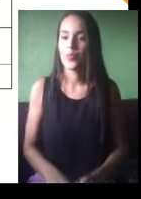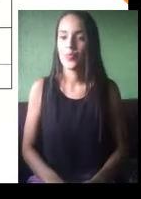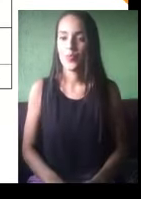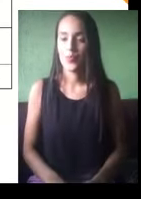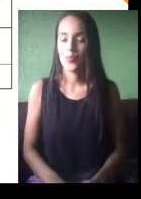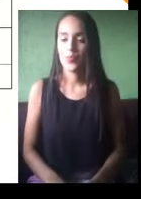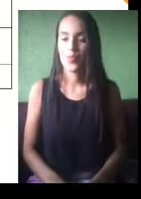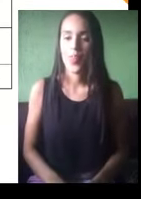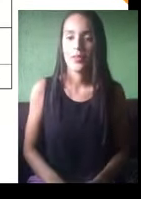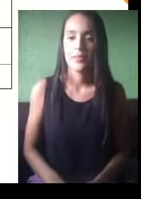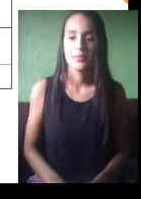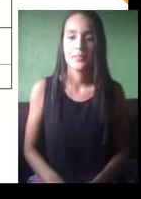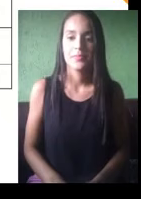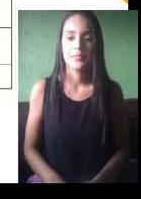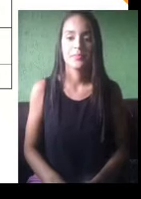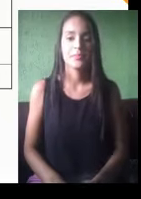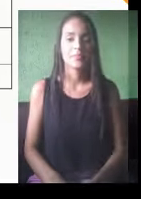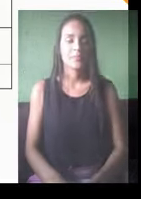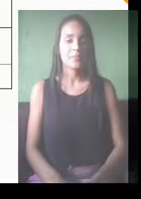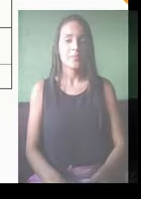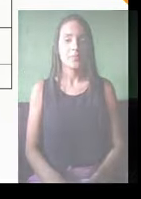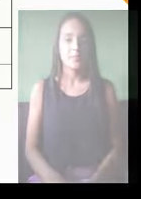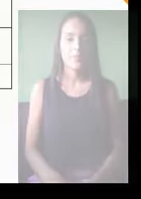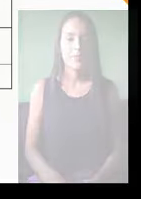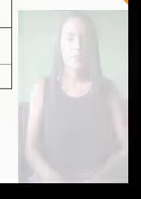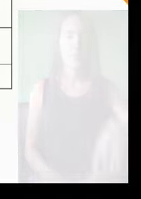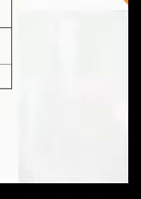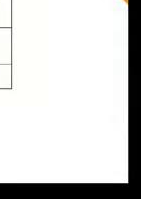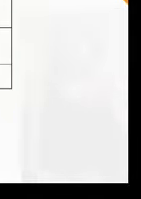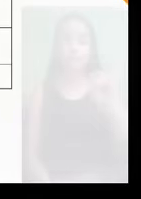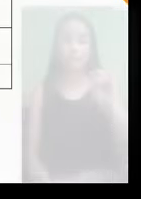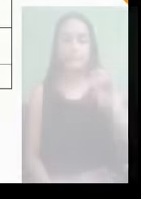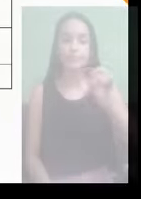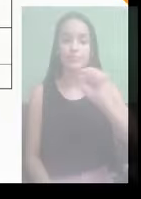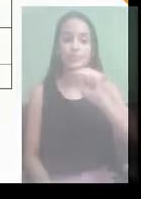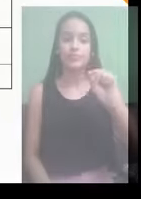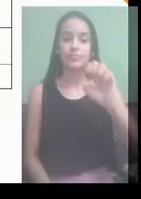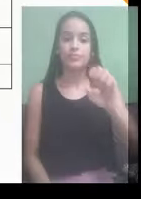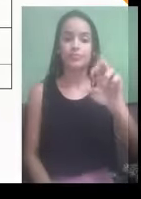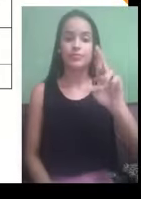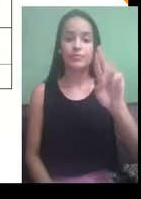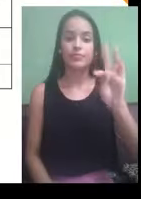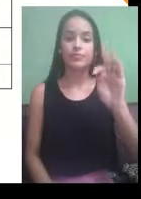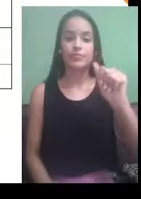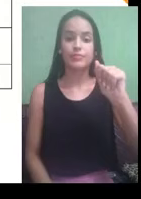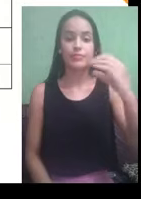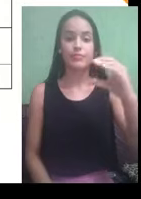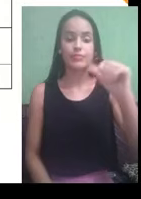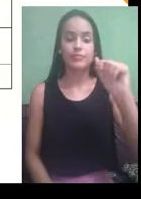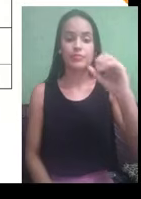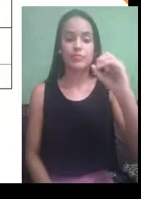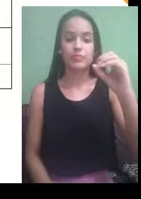apresentar características, né, ou de um ser, de um objeto, de um lugar. O apartamento não é grande, mas tem